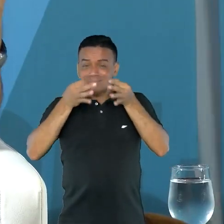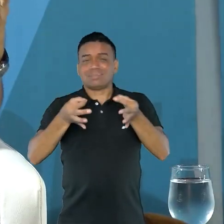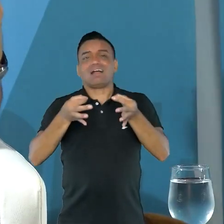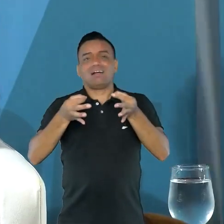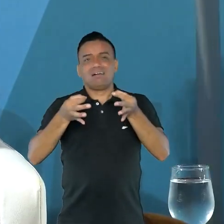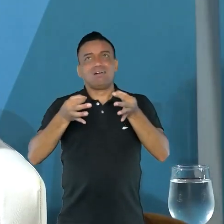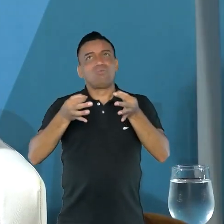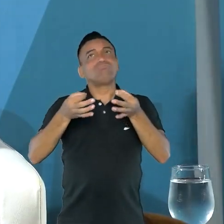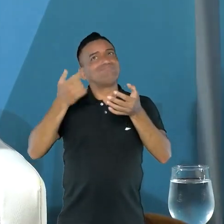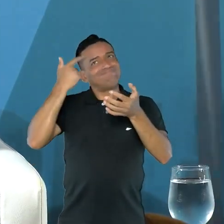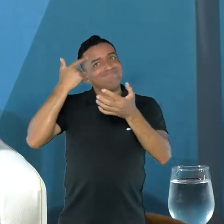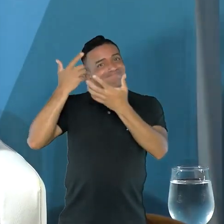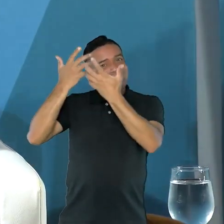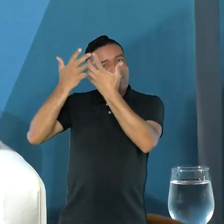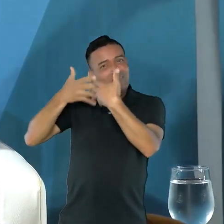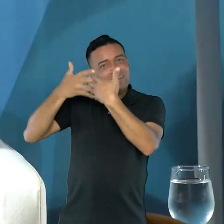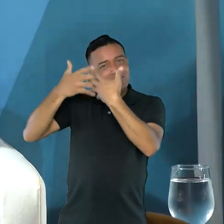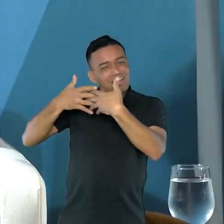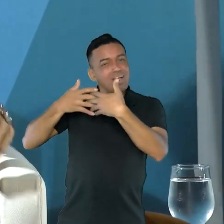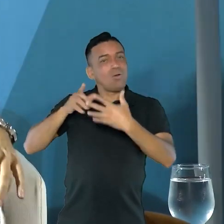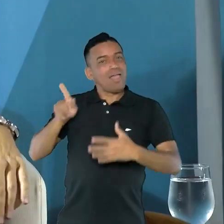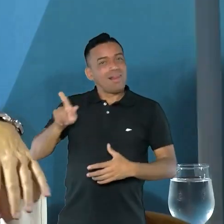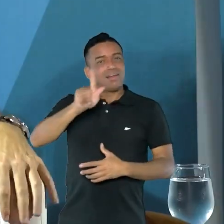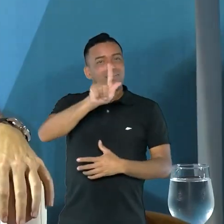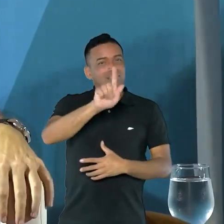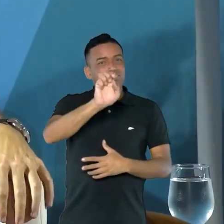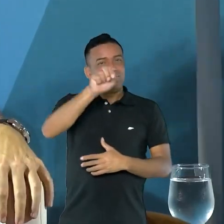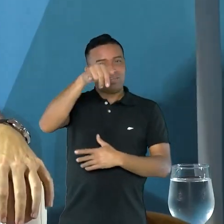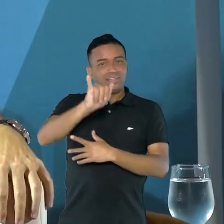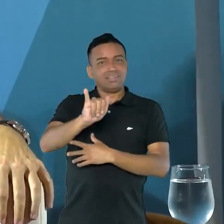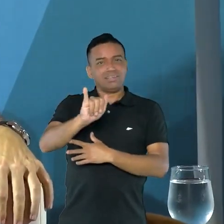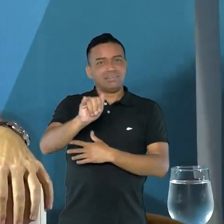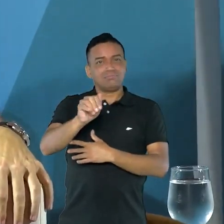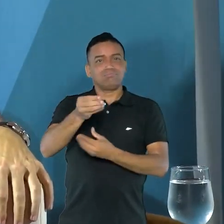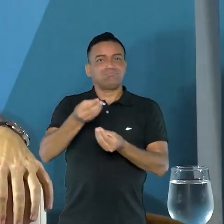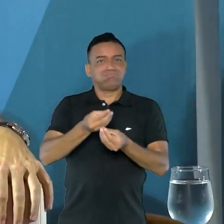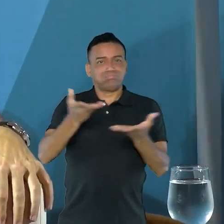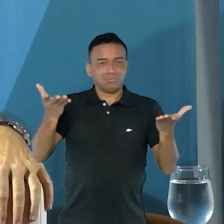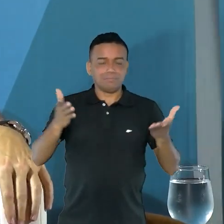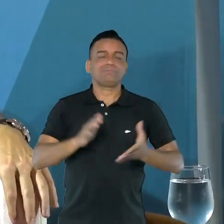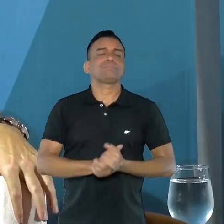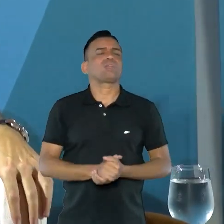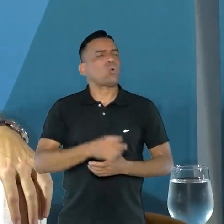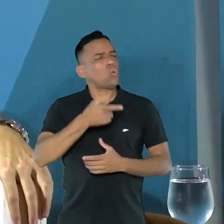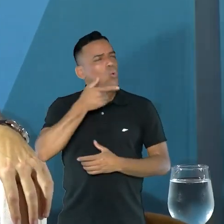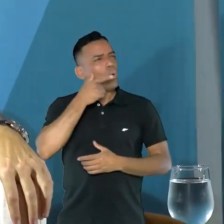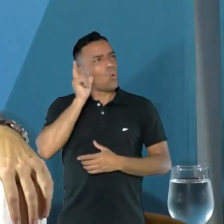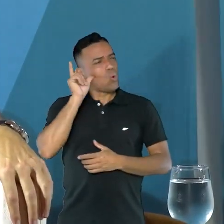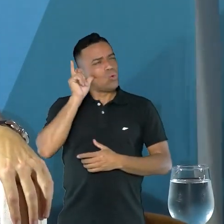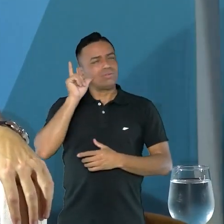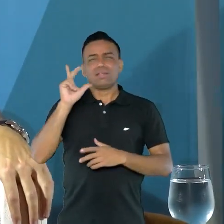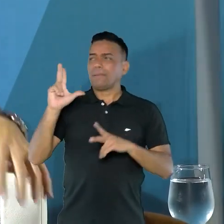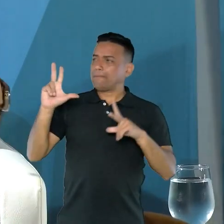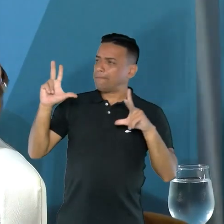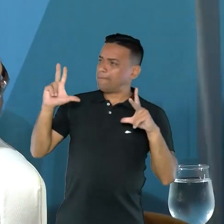às reflexões que a Geni estava trazendo. E ontem, muito particularmente, Geni, eu